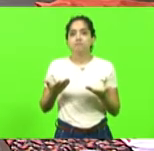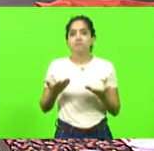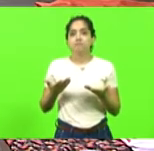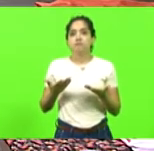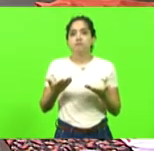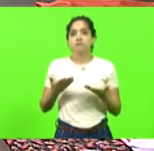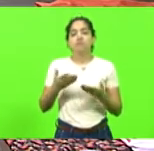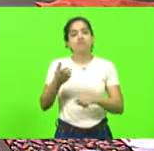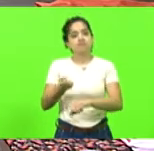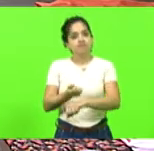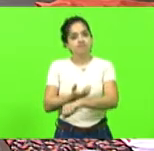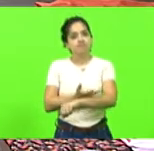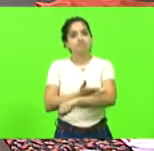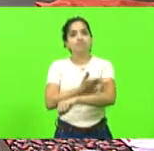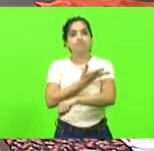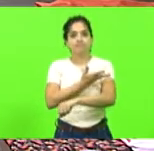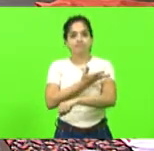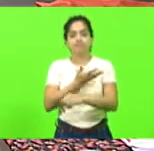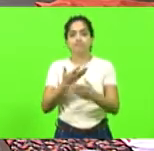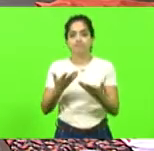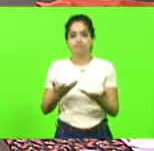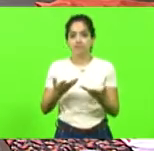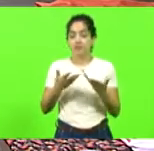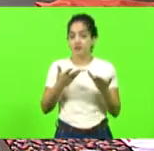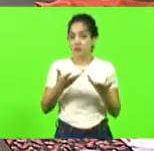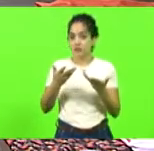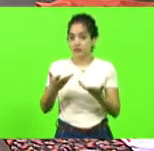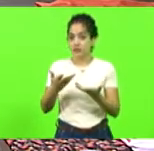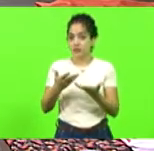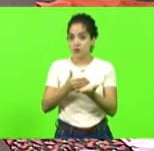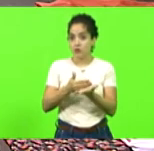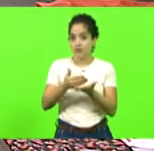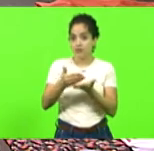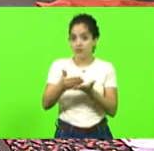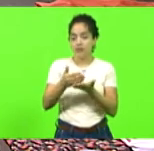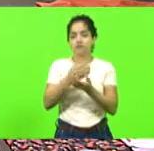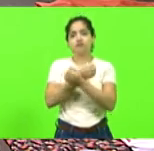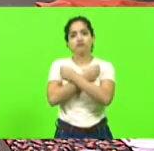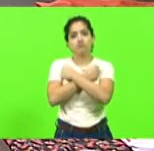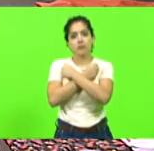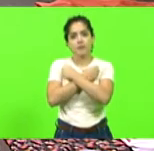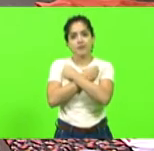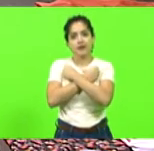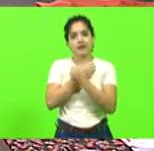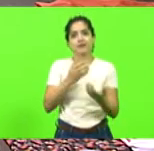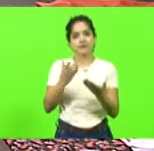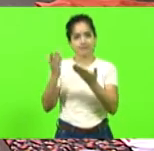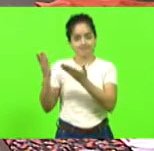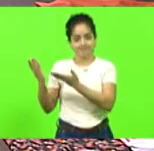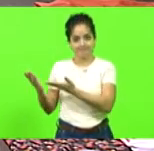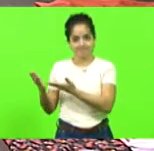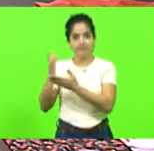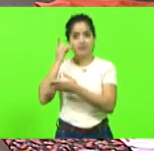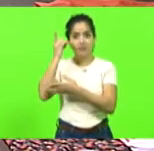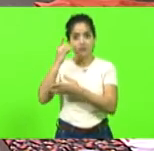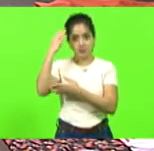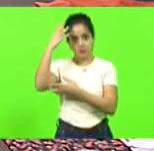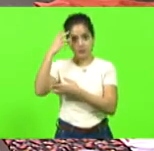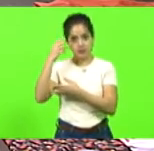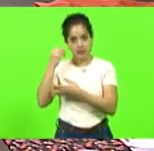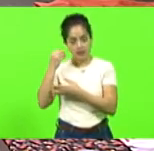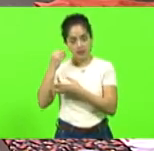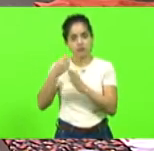emociona bastante. Eu queria primeiro dar um abraço para a Luciane, que está conosco, deputada e companheira de